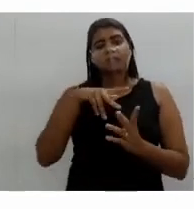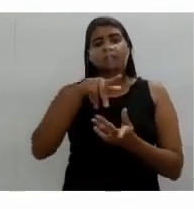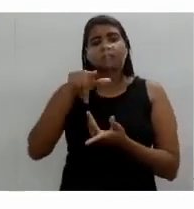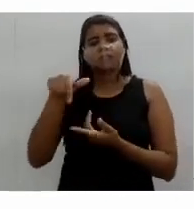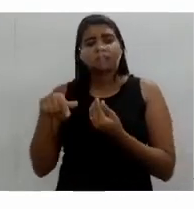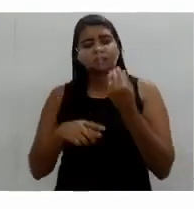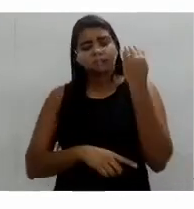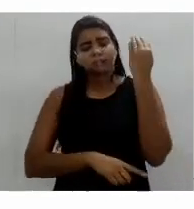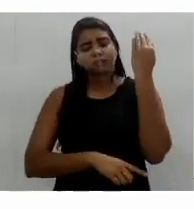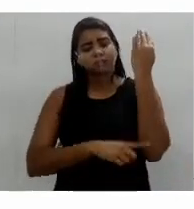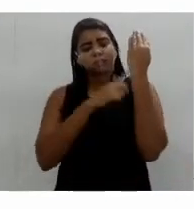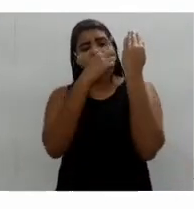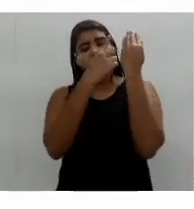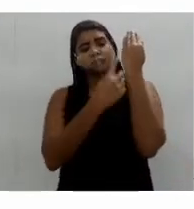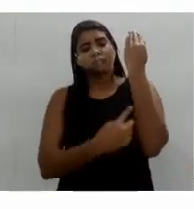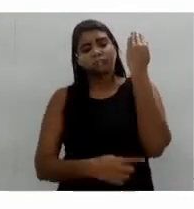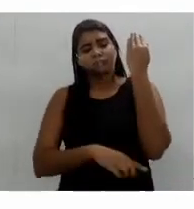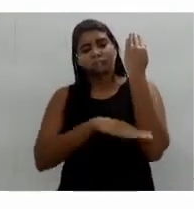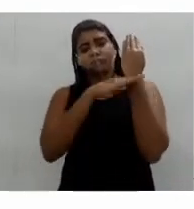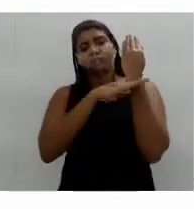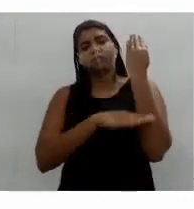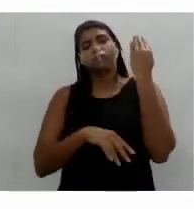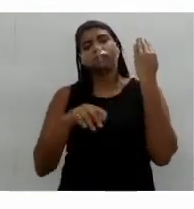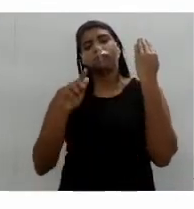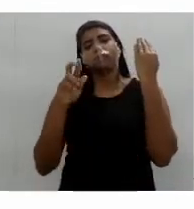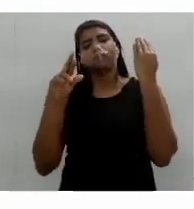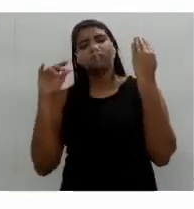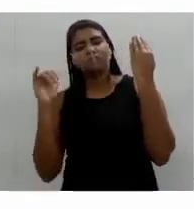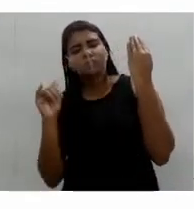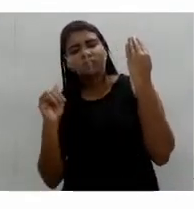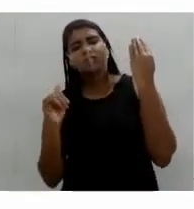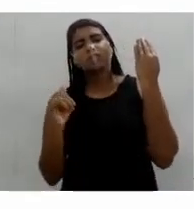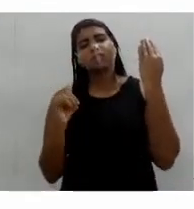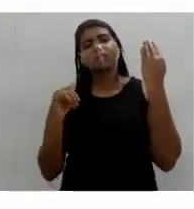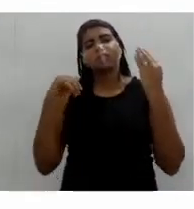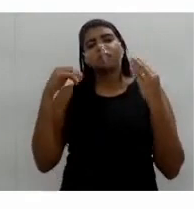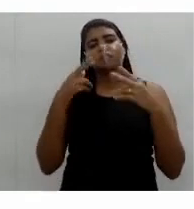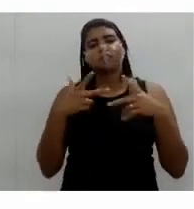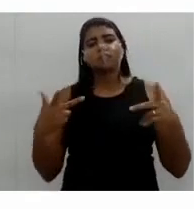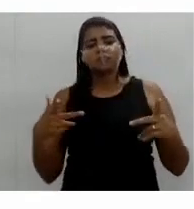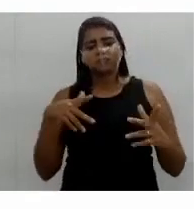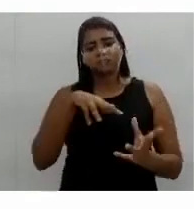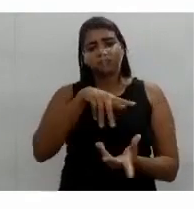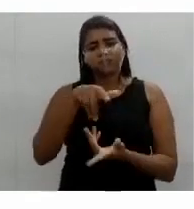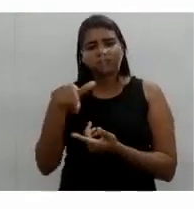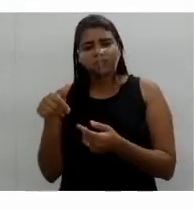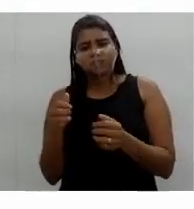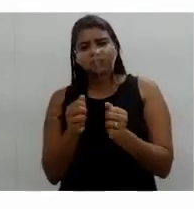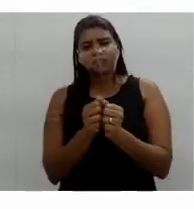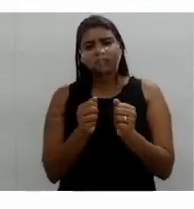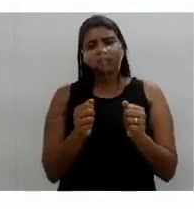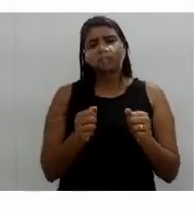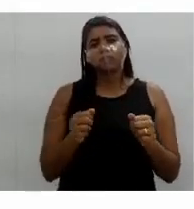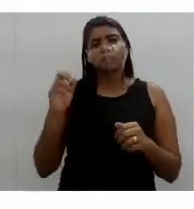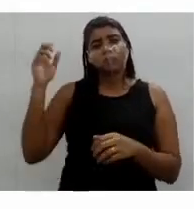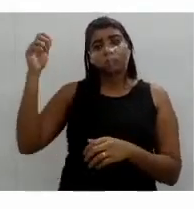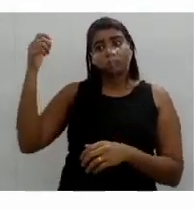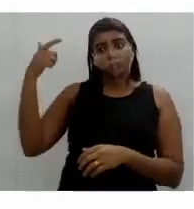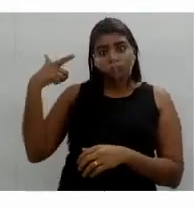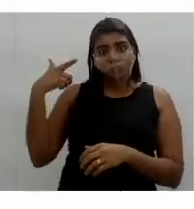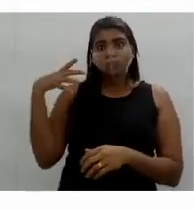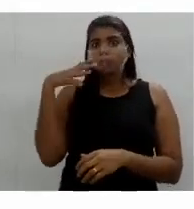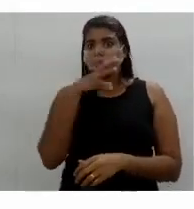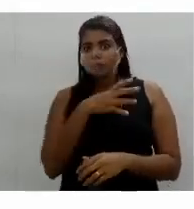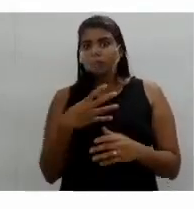altíssima, 462 graus Celsius. Então a gente vê que os planetas que estão mais próximos do Sol são bem